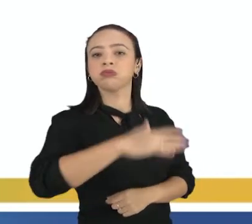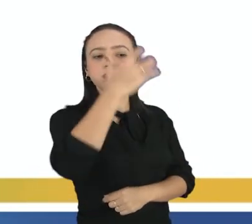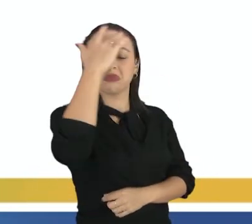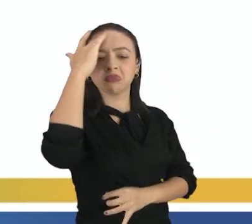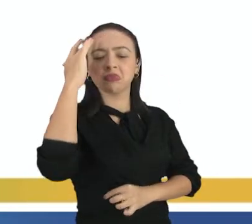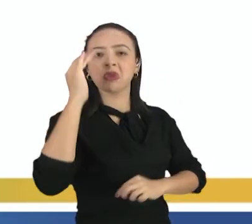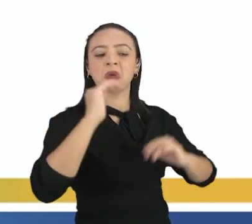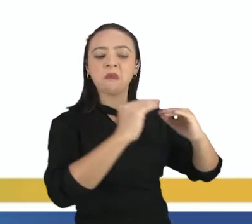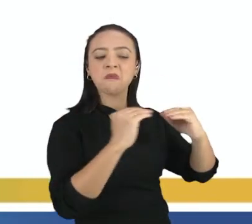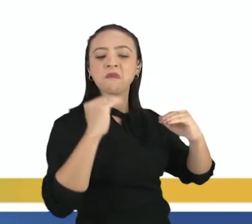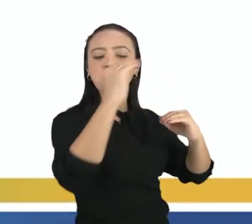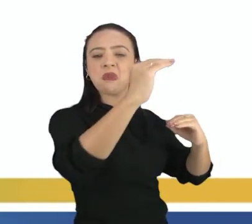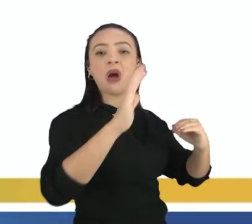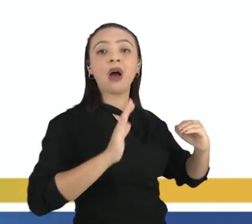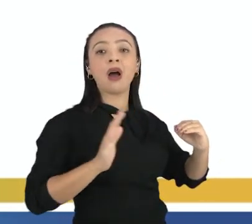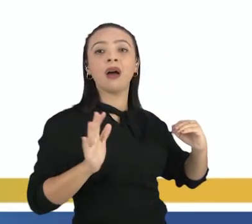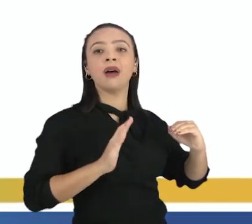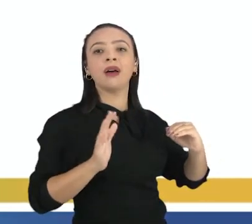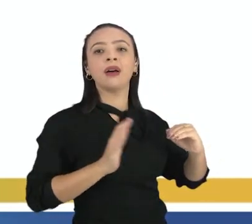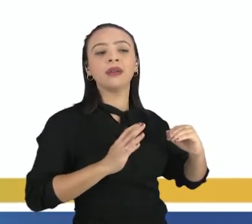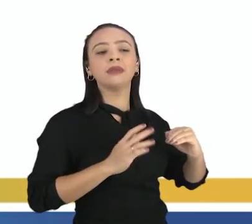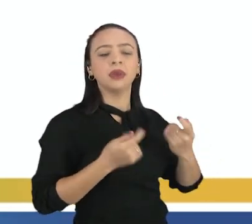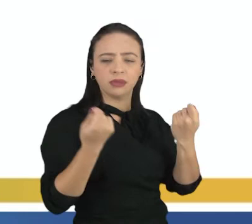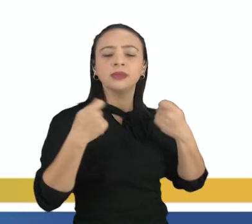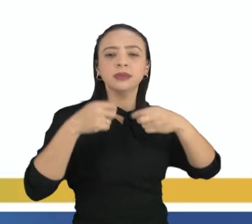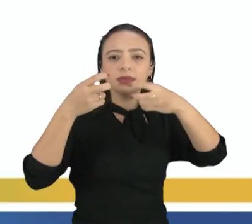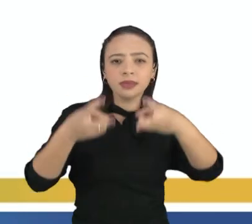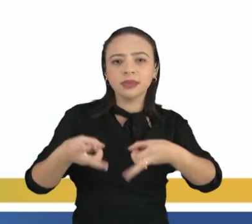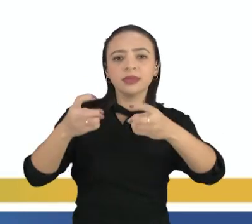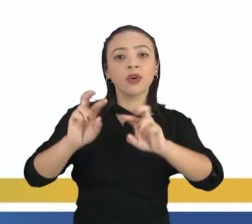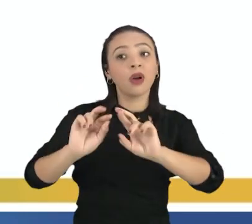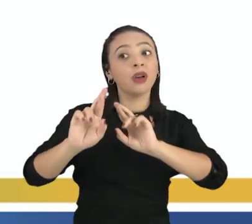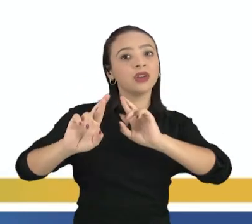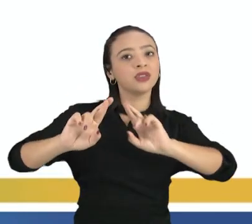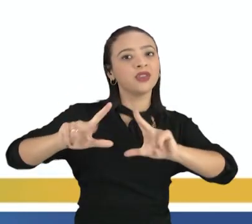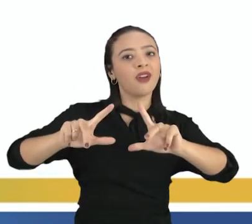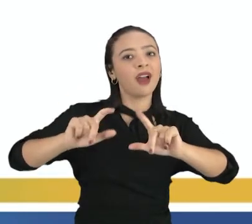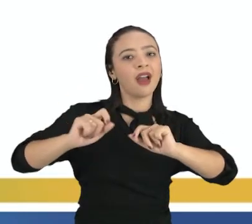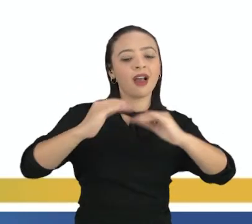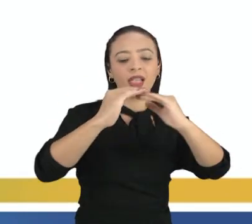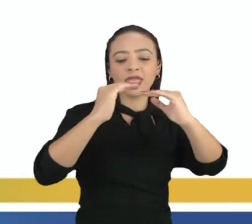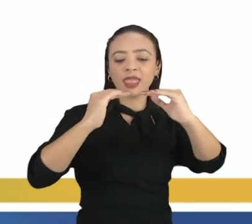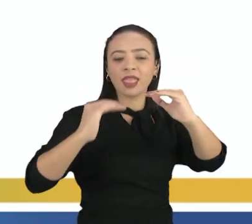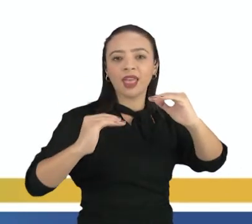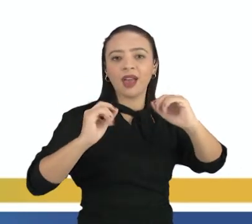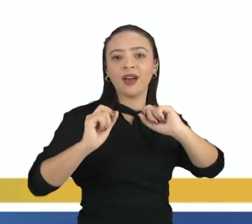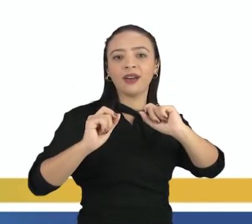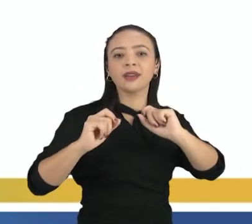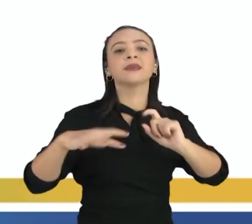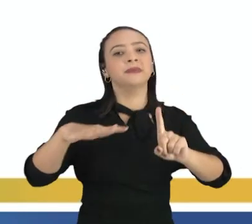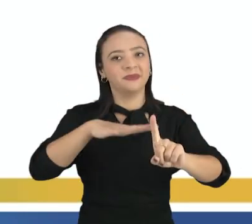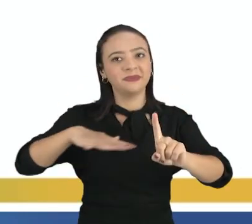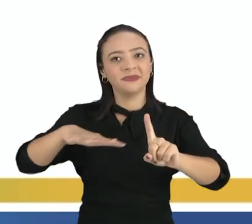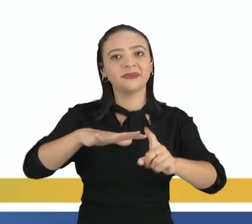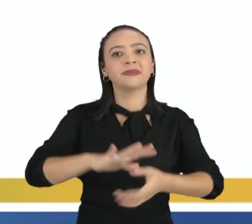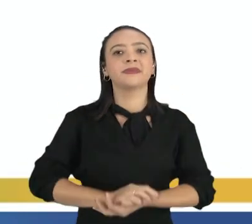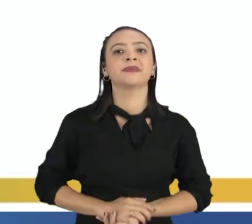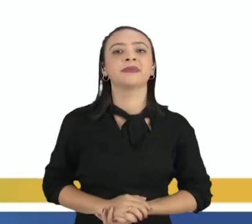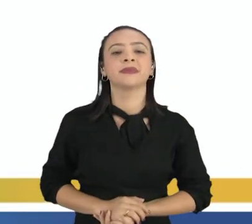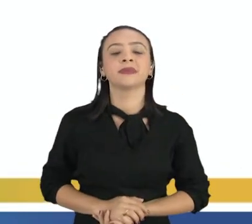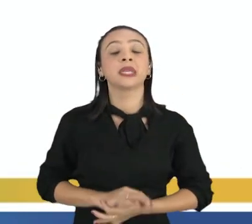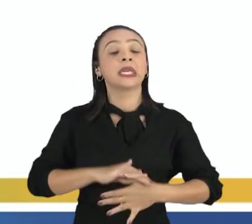mais alto. Então, você observa aí as diferenças de nível social. Então, como se trata, né, de